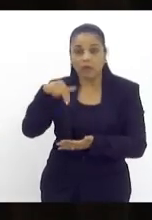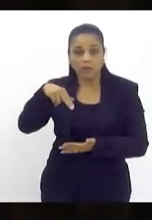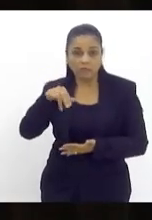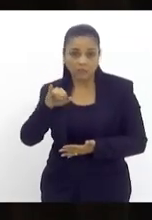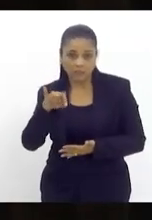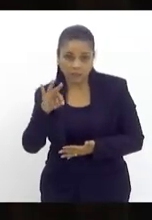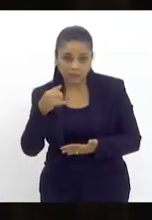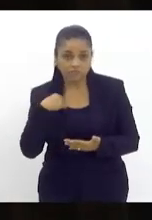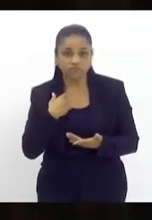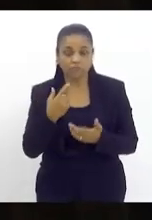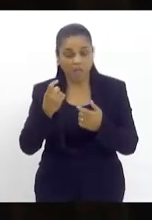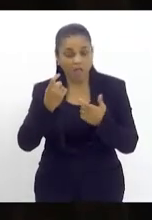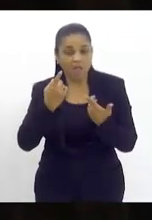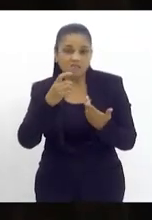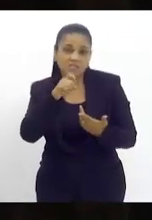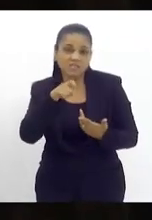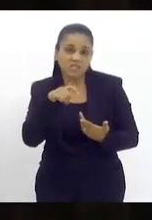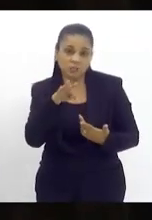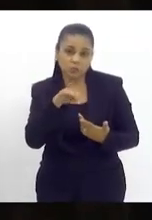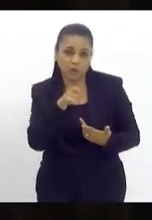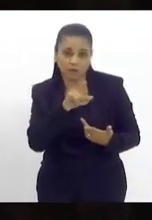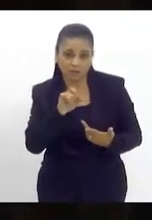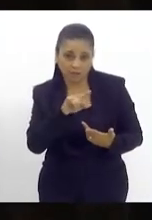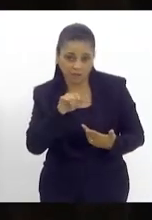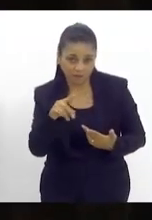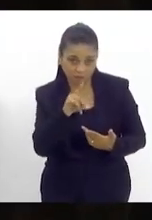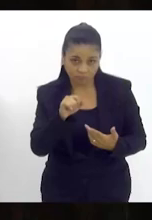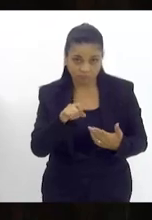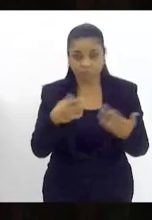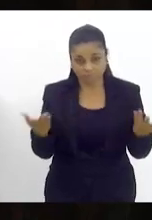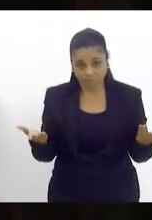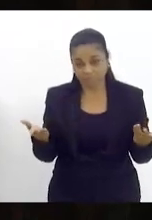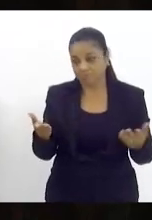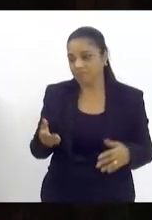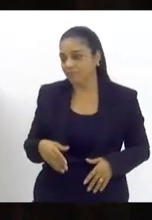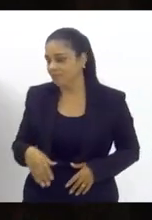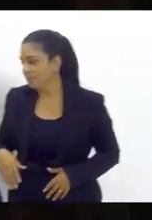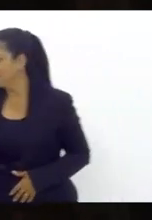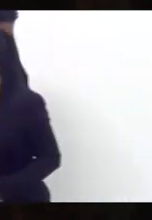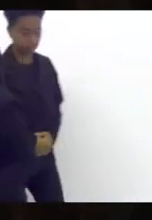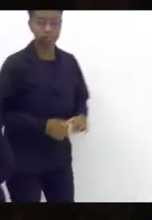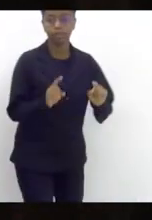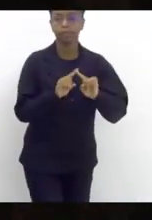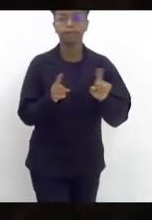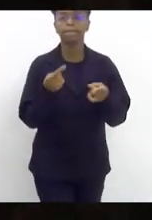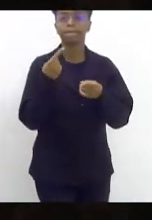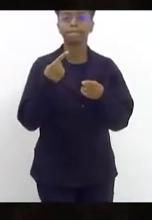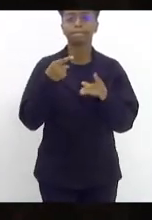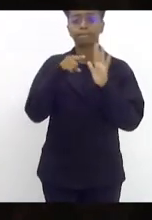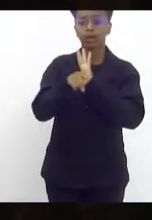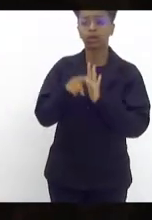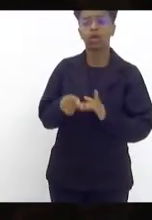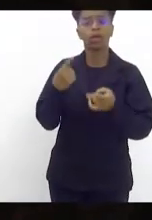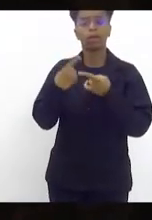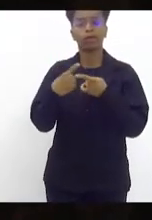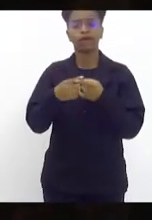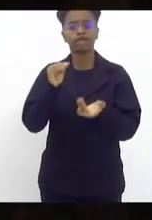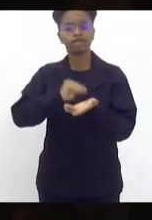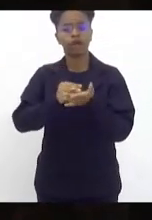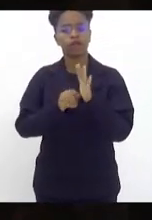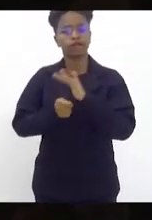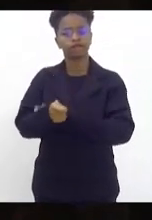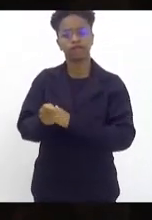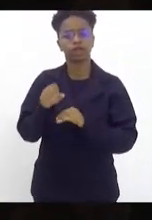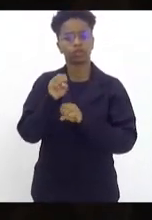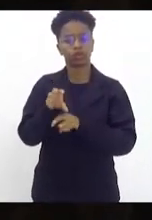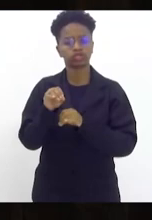isso é uma forma de animalizar. Agora me perguntaram, mas por que a gente não investe na educação? Eu falo assim, olha,